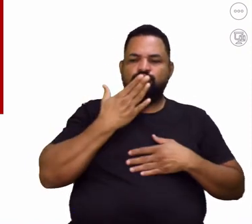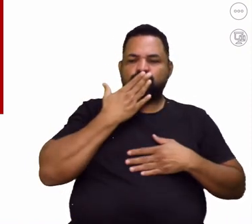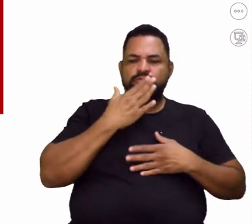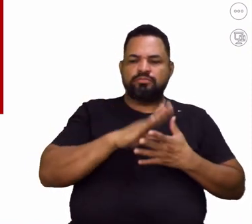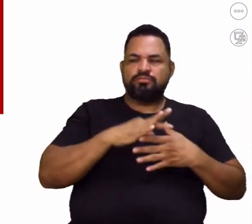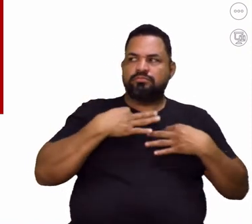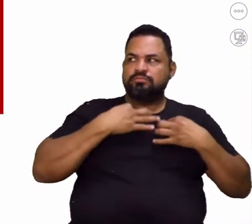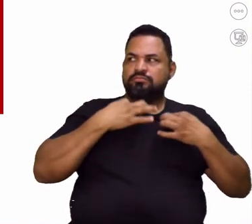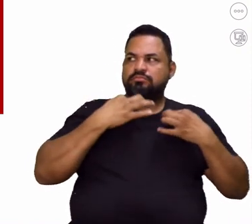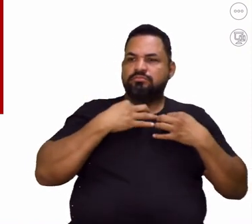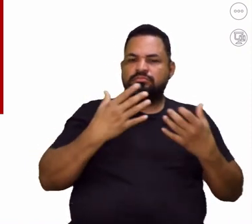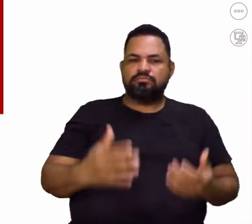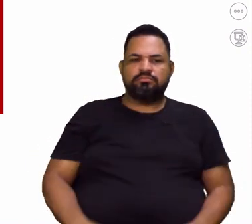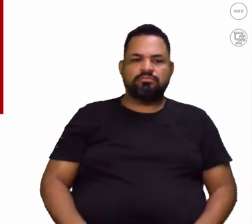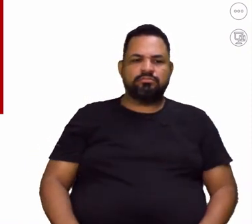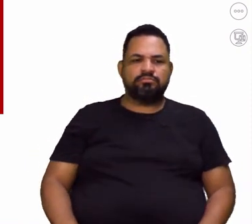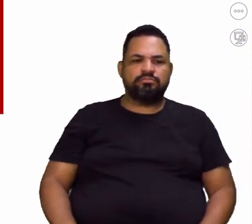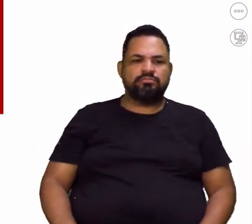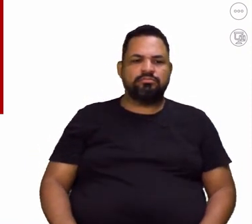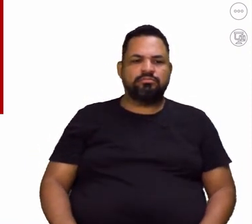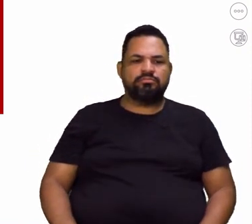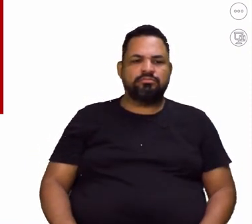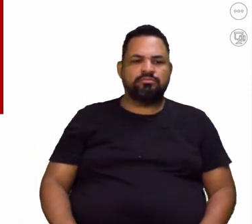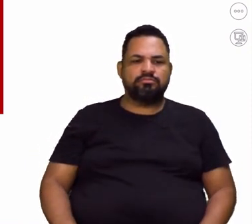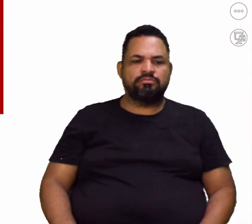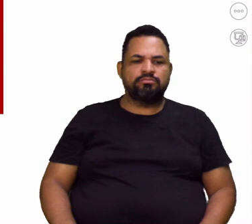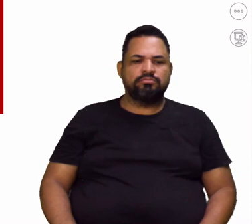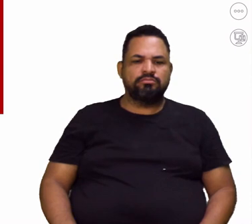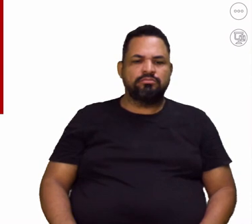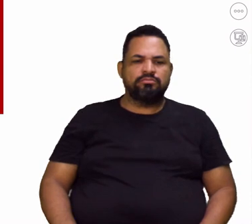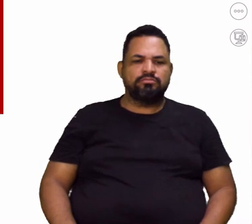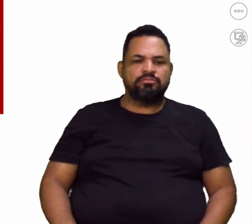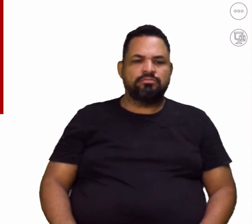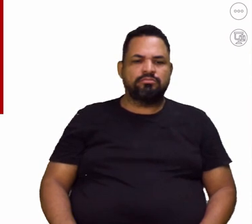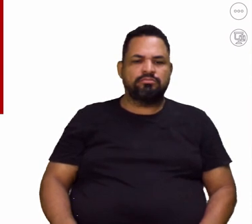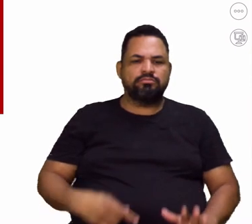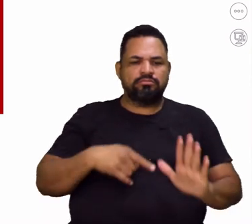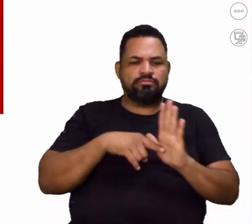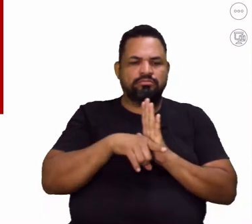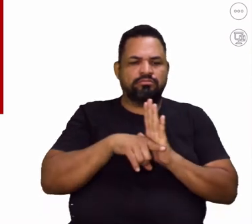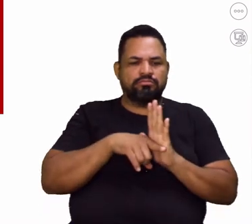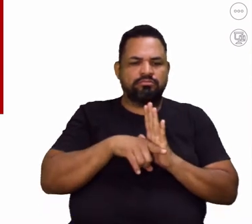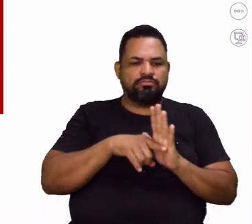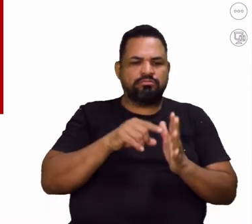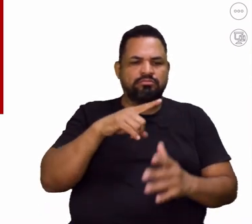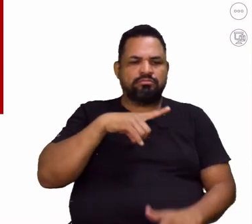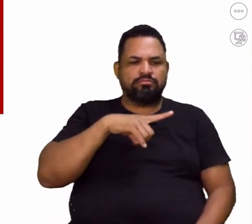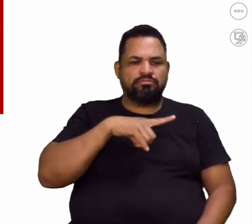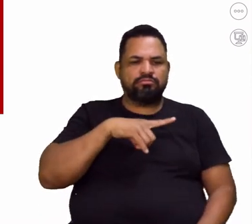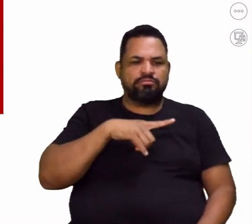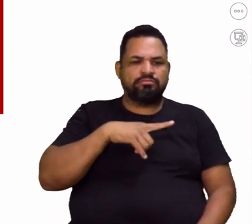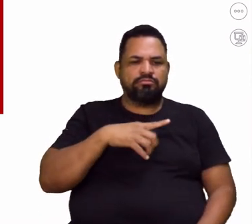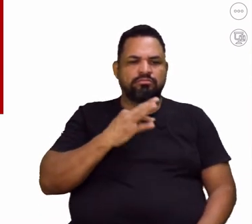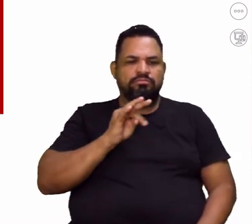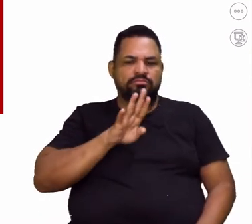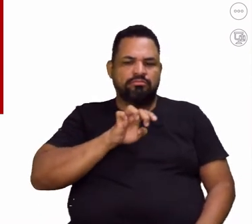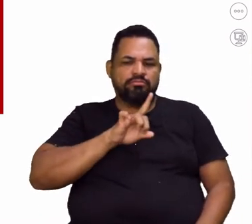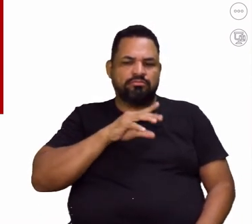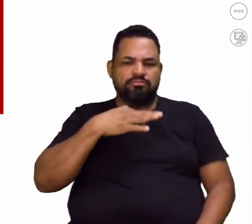aqui, né? A gente forçou um pouquinho, né? Tergal, né? Eu, assim, eu pesquisei, Márcia, e vi que tergal é um